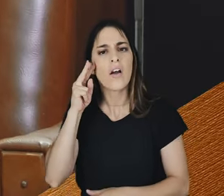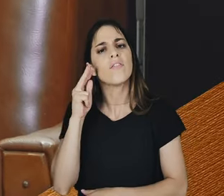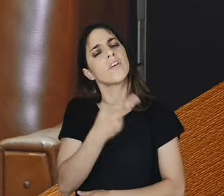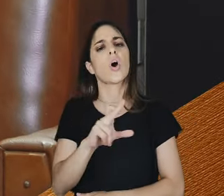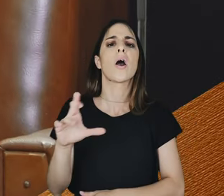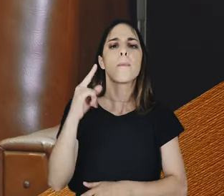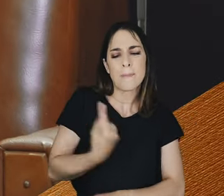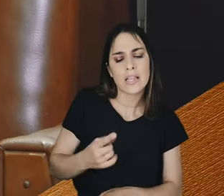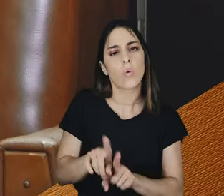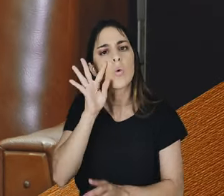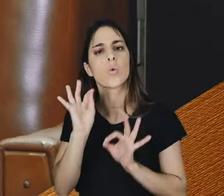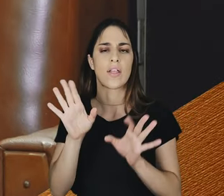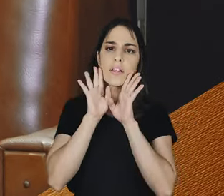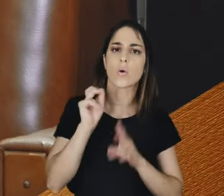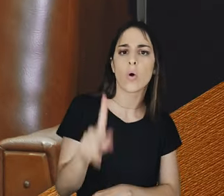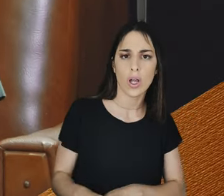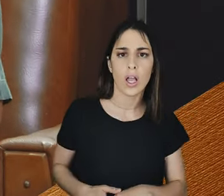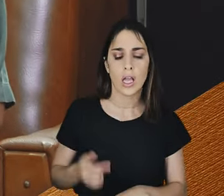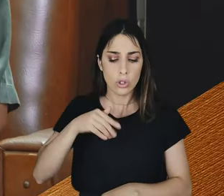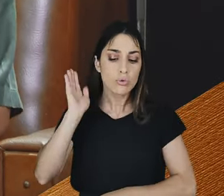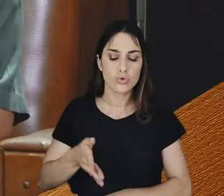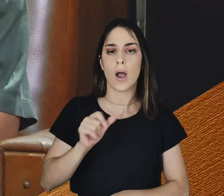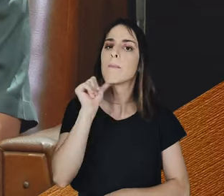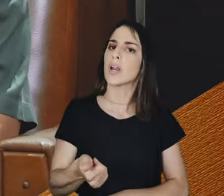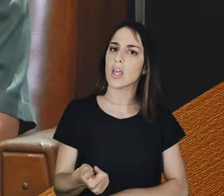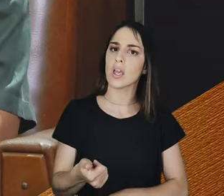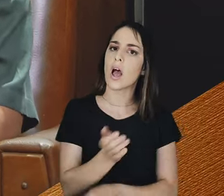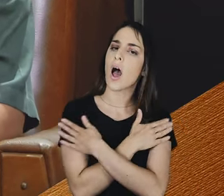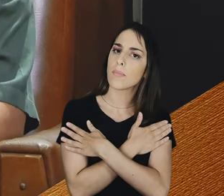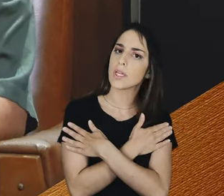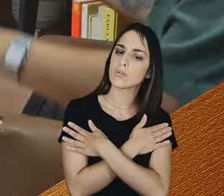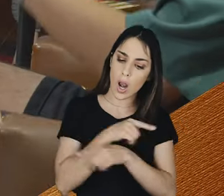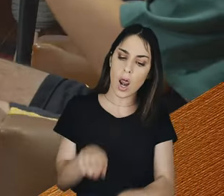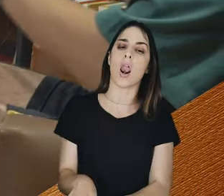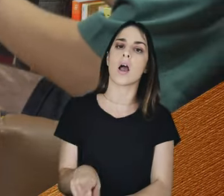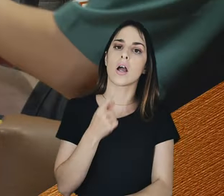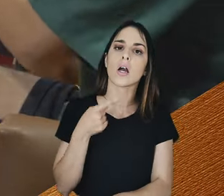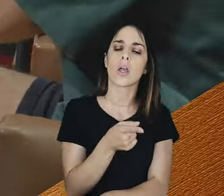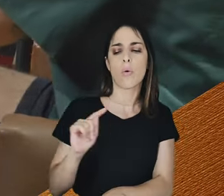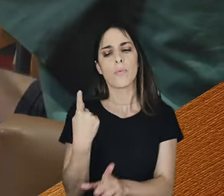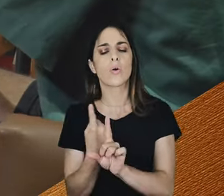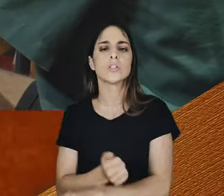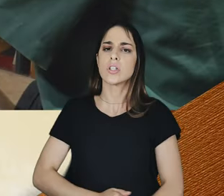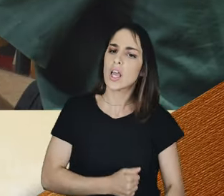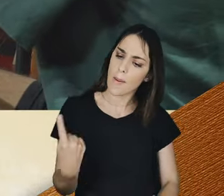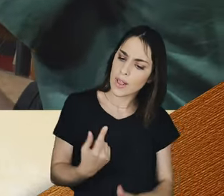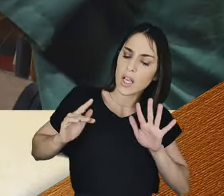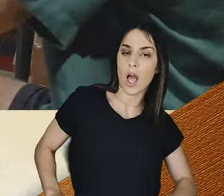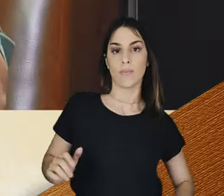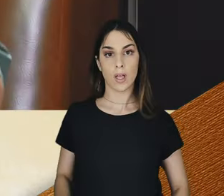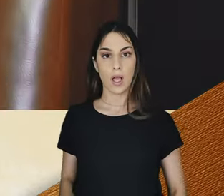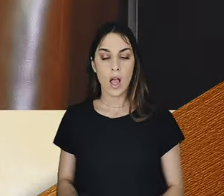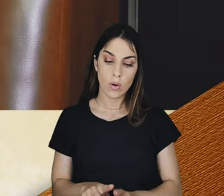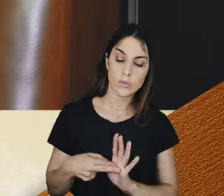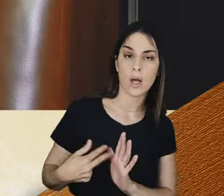preciso ter muito cuidado e atenção, ok? Ok. Eu já perdi amigos no rio. Estás a perceber? Isto é uma coisa que me chateia. É preciso ter calma. Ok? É